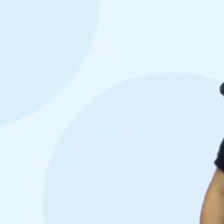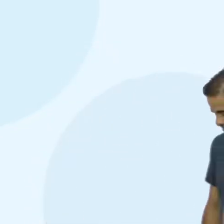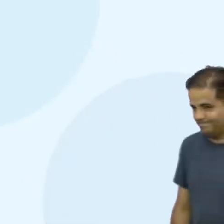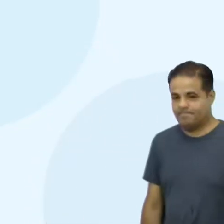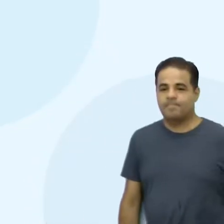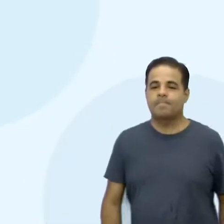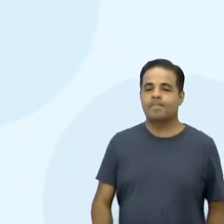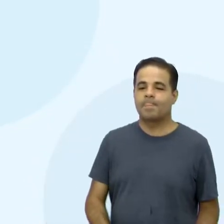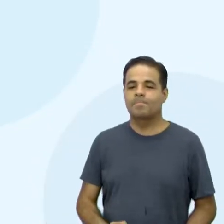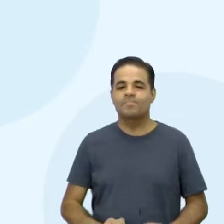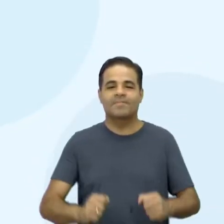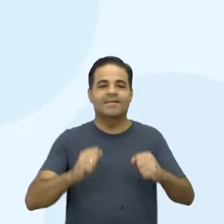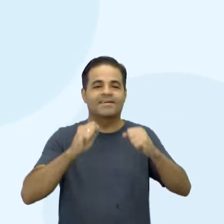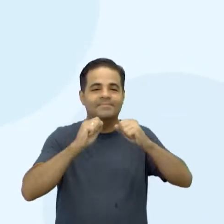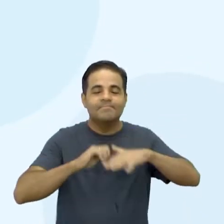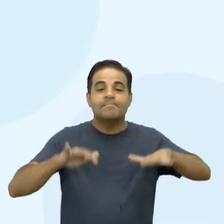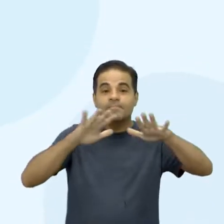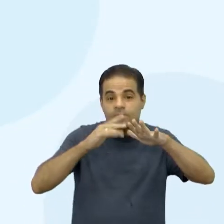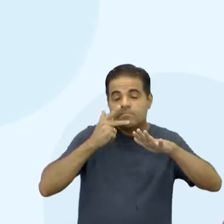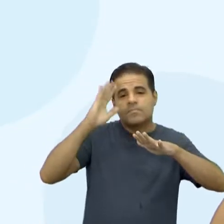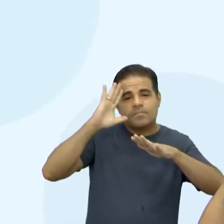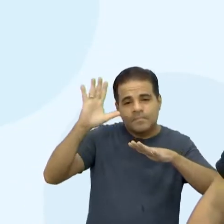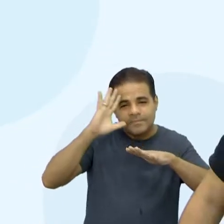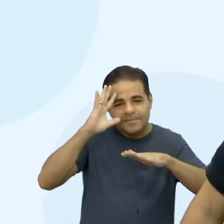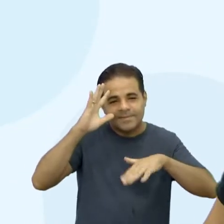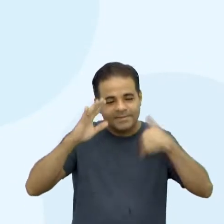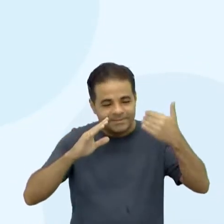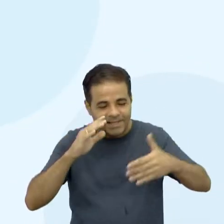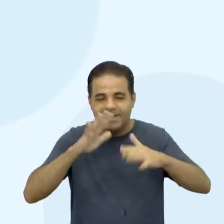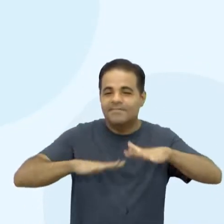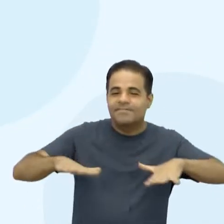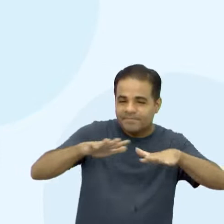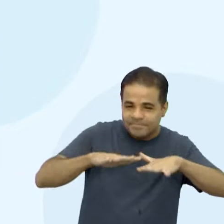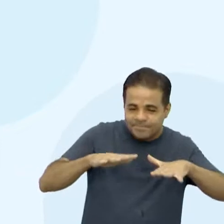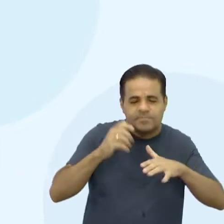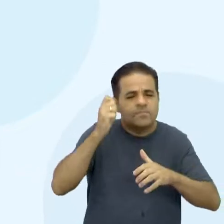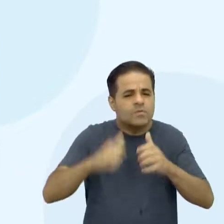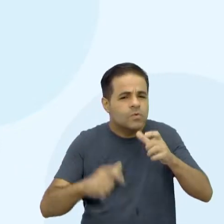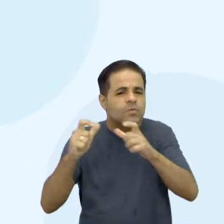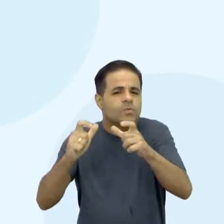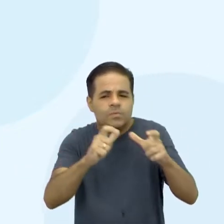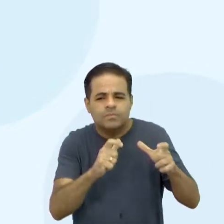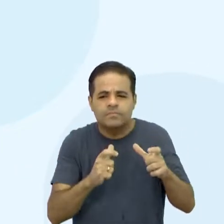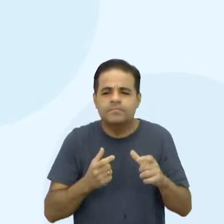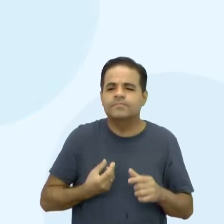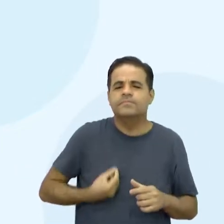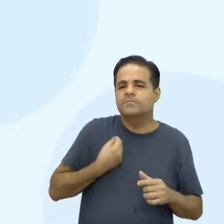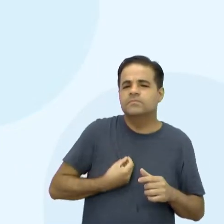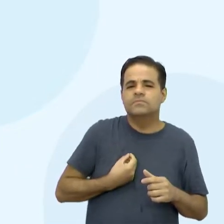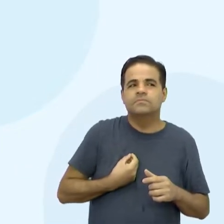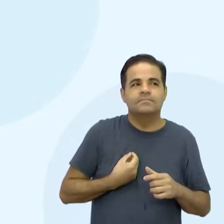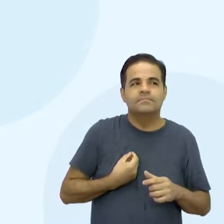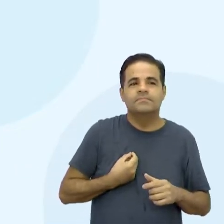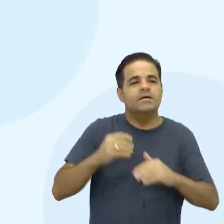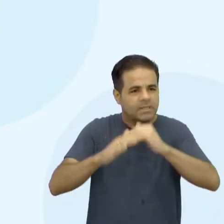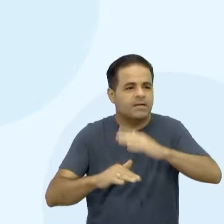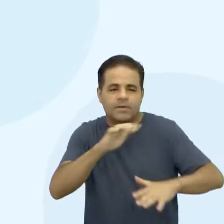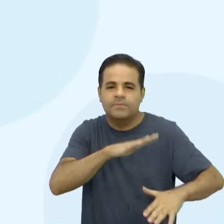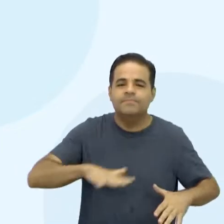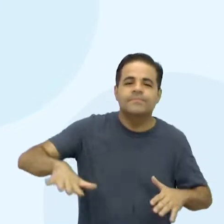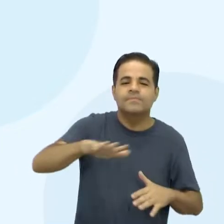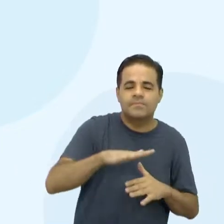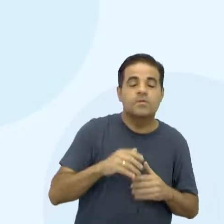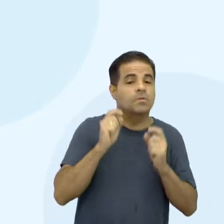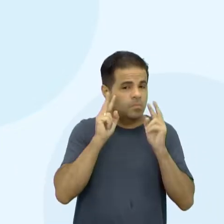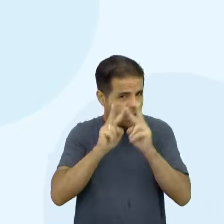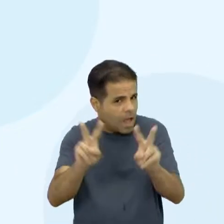idade na época no Renascimento que o Leonardo da Vinci vivia, não existia óculos. Uma boa. Por aí